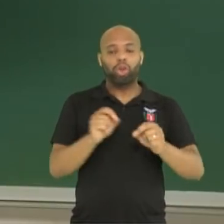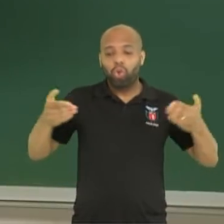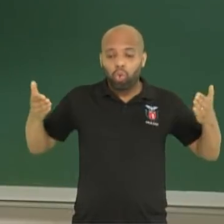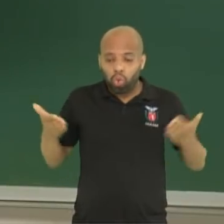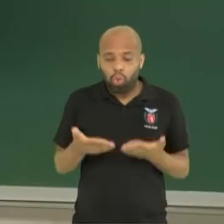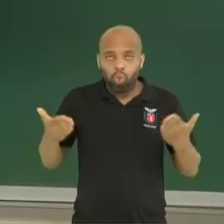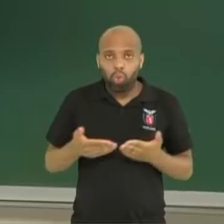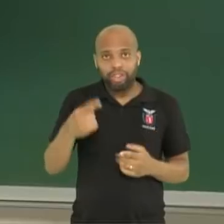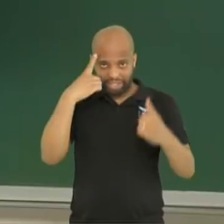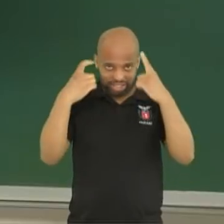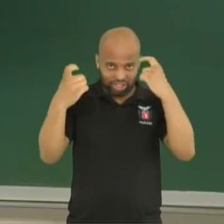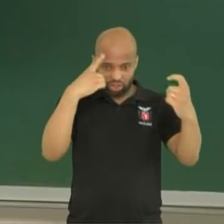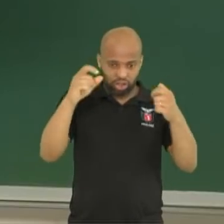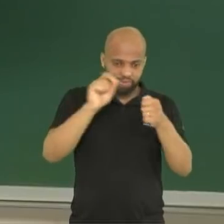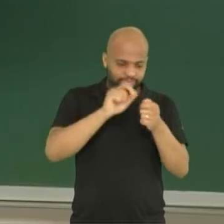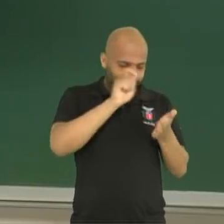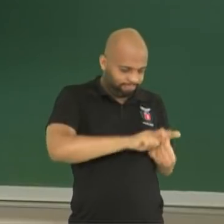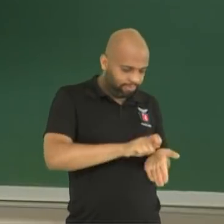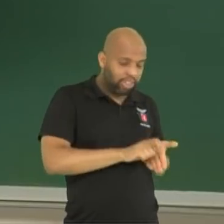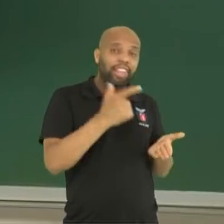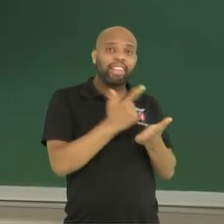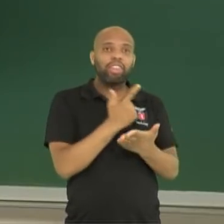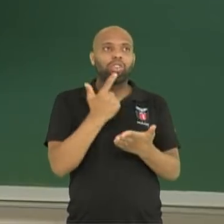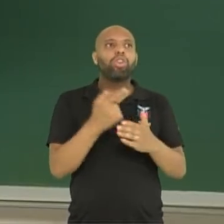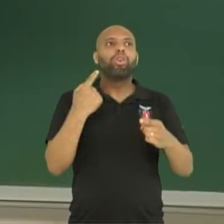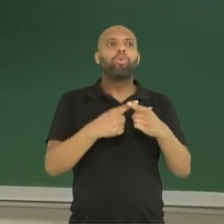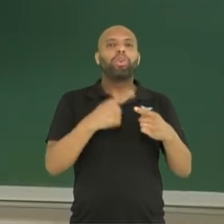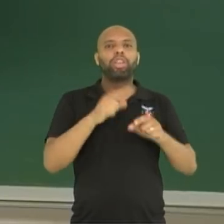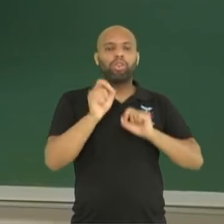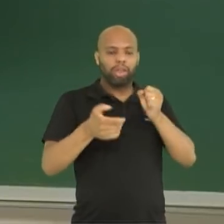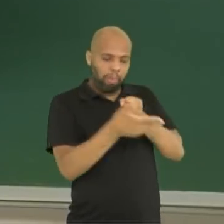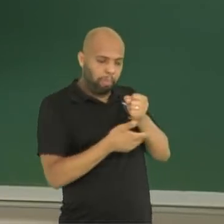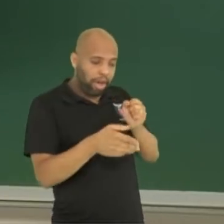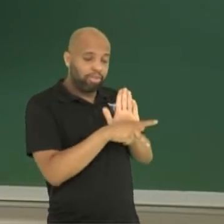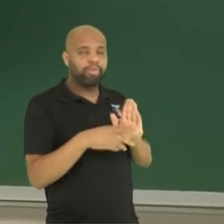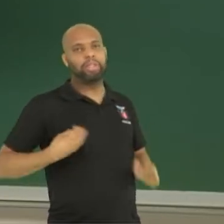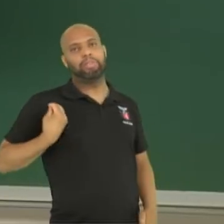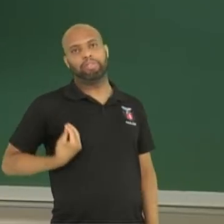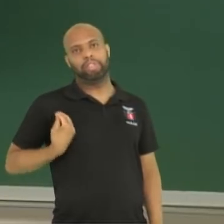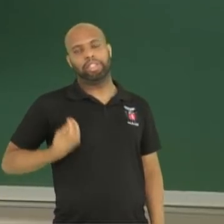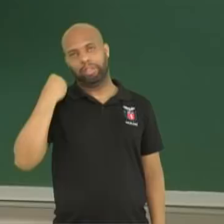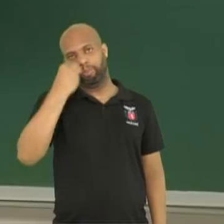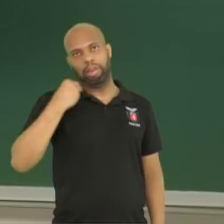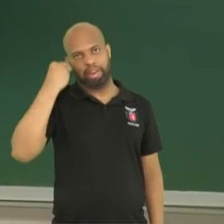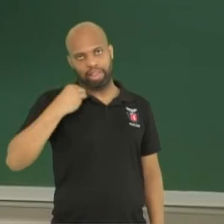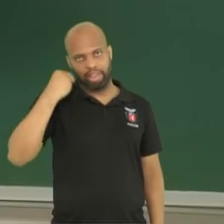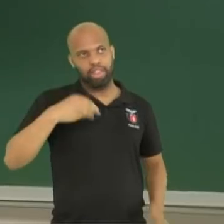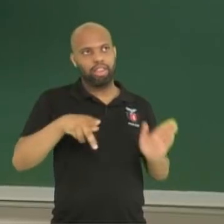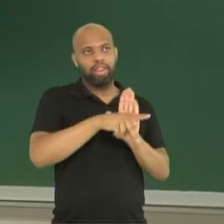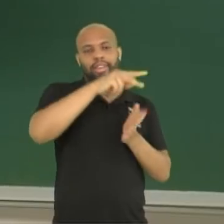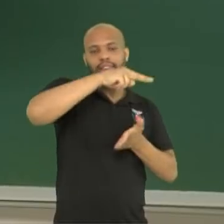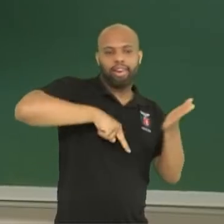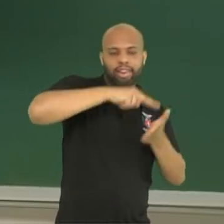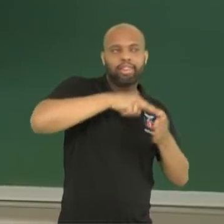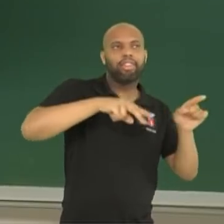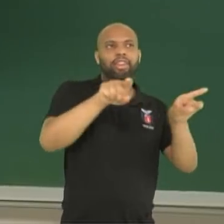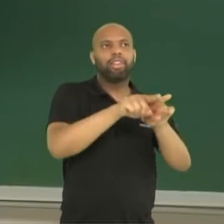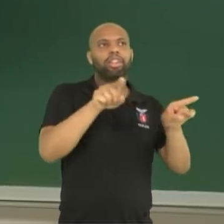hoje, só criou todas as suas histórias baseados em suas vivências, né? De leituras da